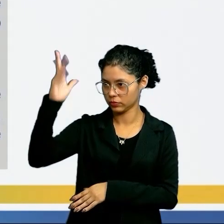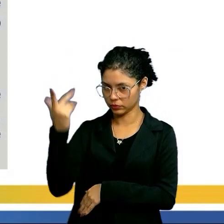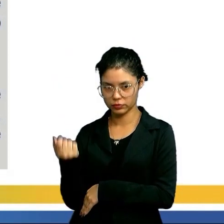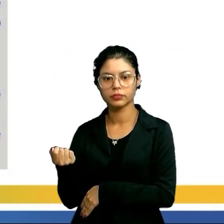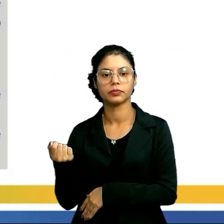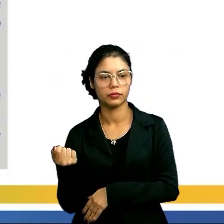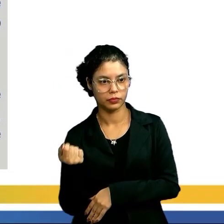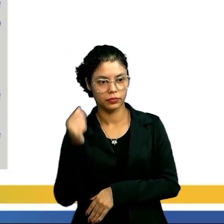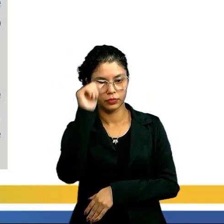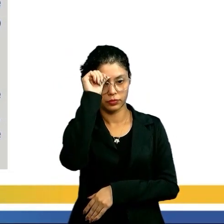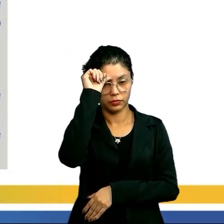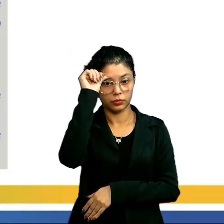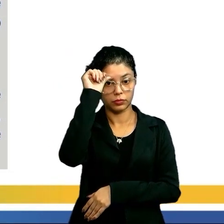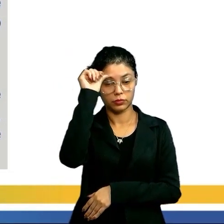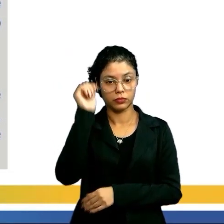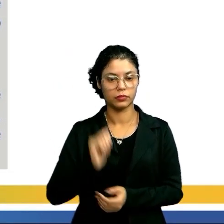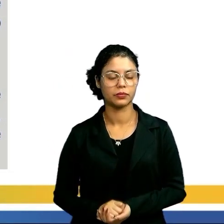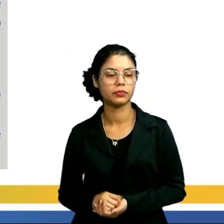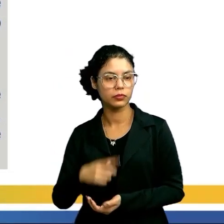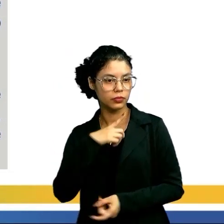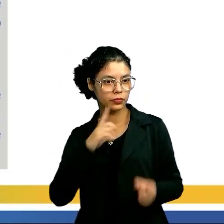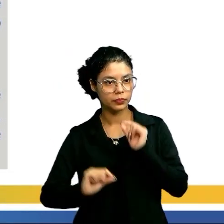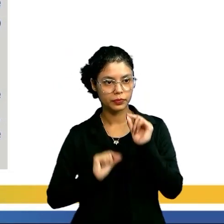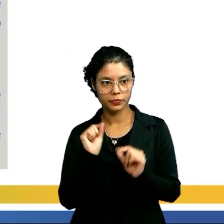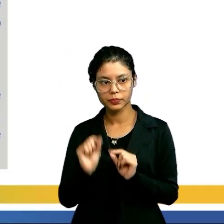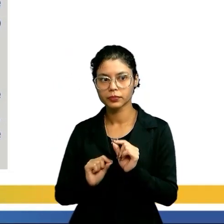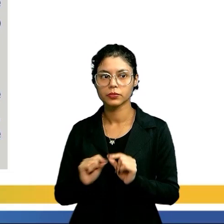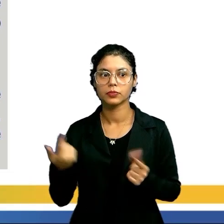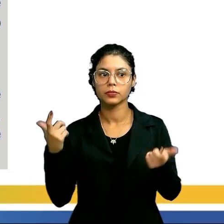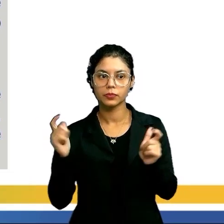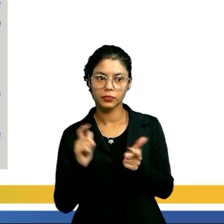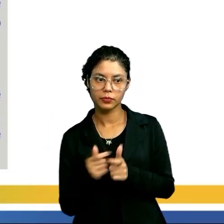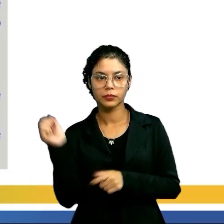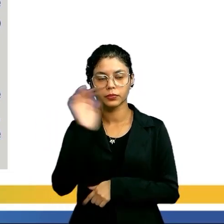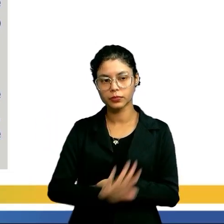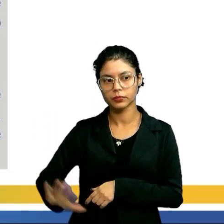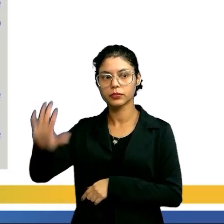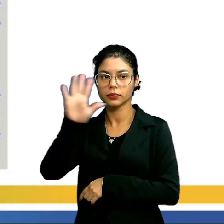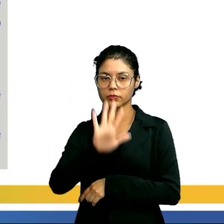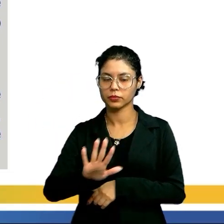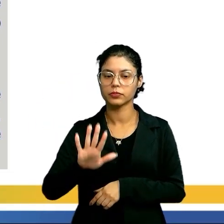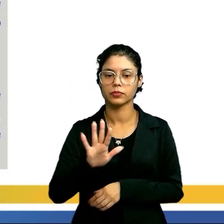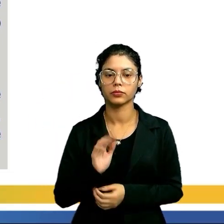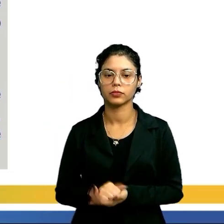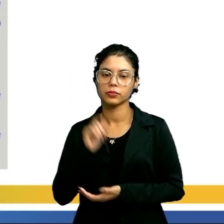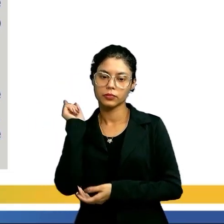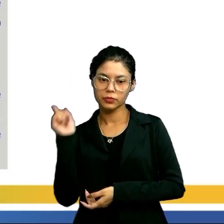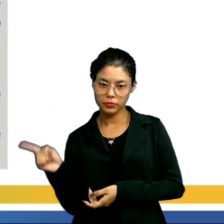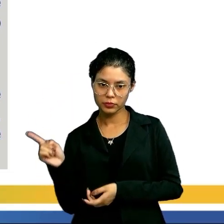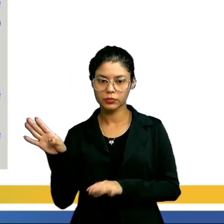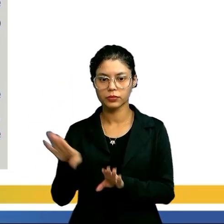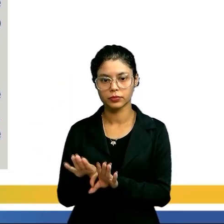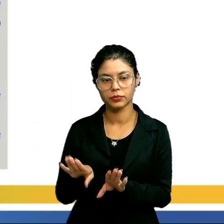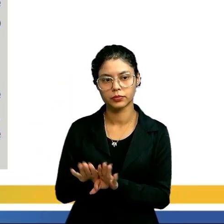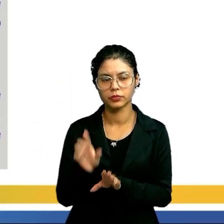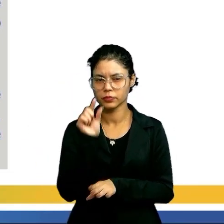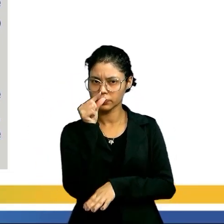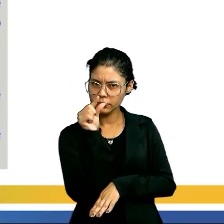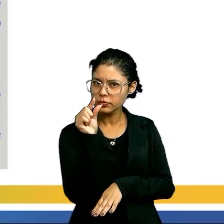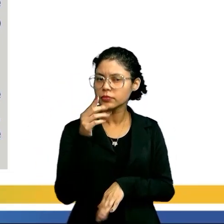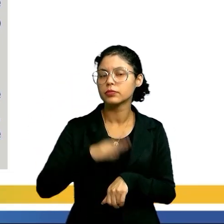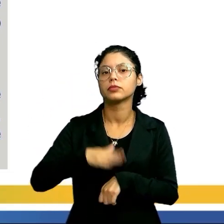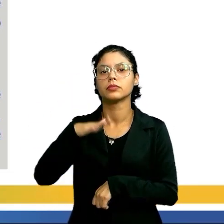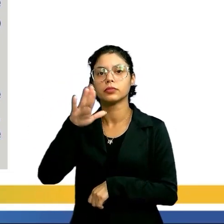africana. Então, nós temos o seguinte, as minorias nacionais também. Aqui a gente vai se deter um pouquinho